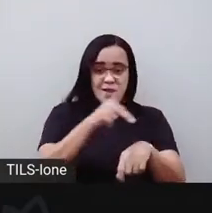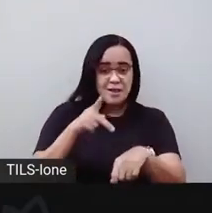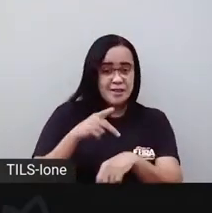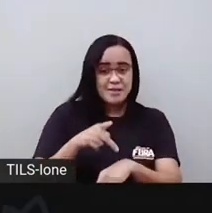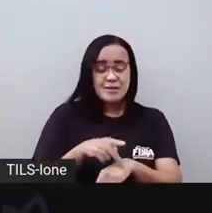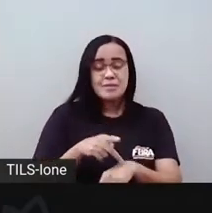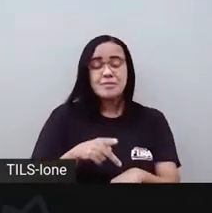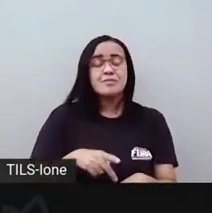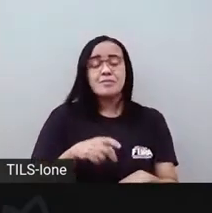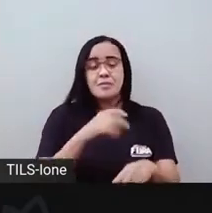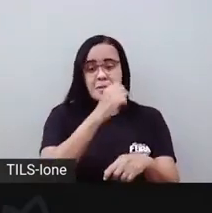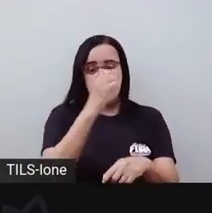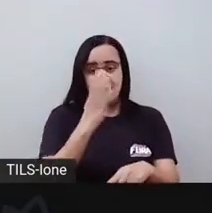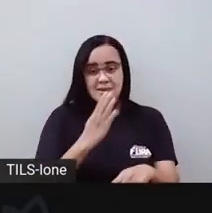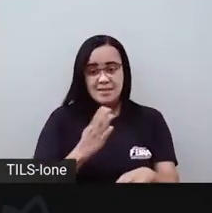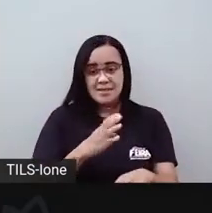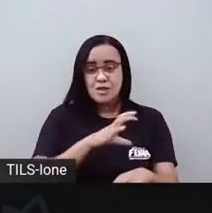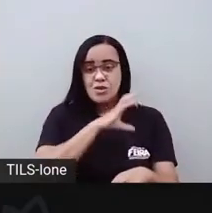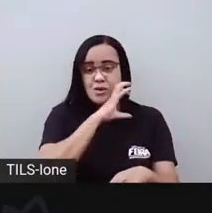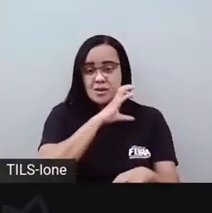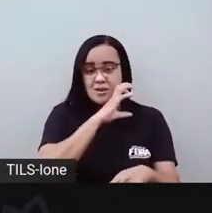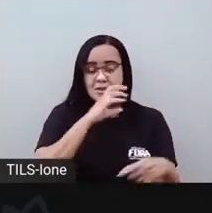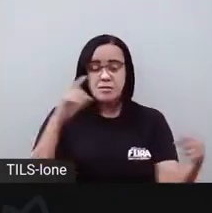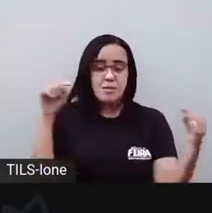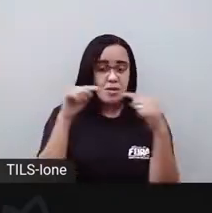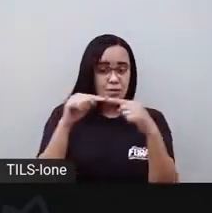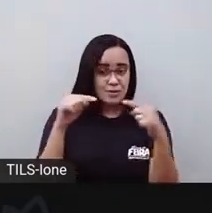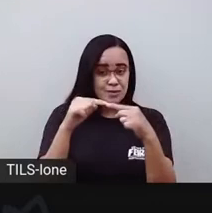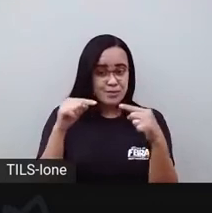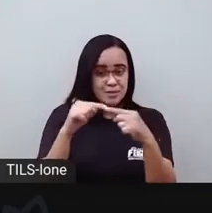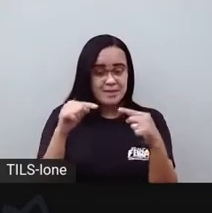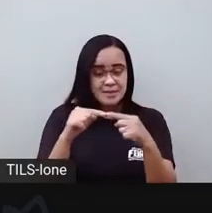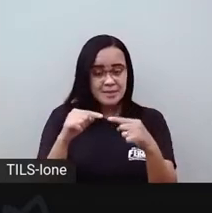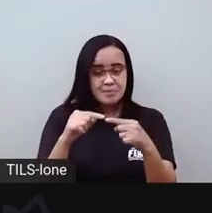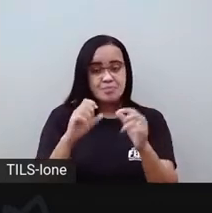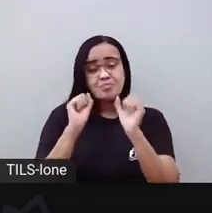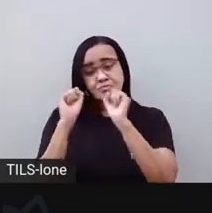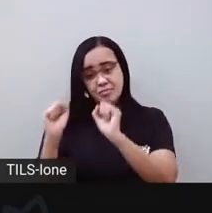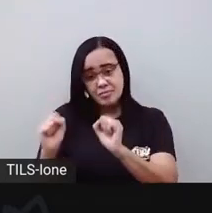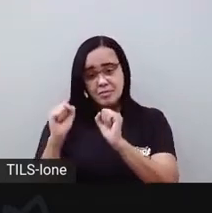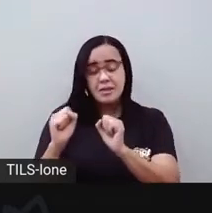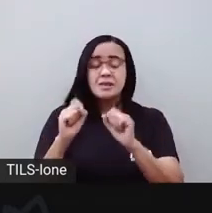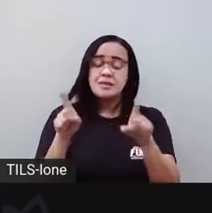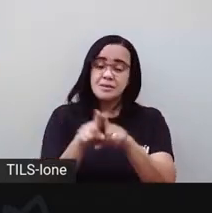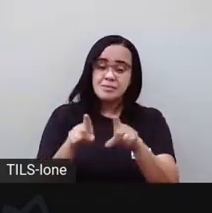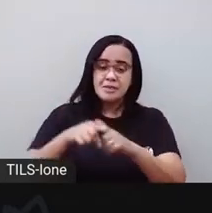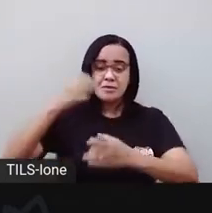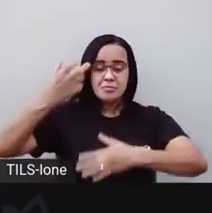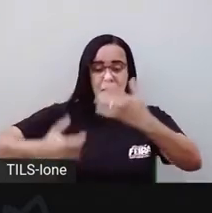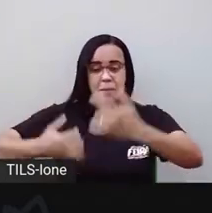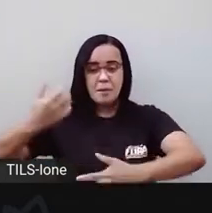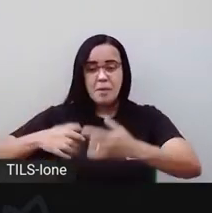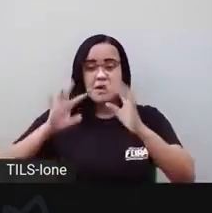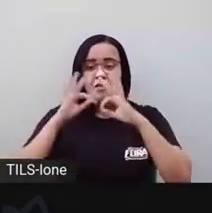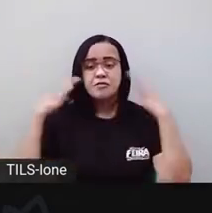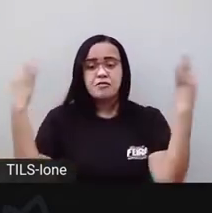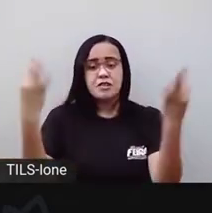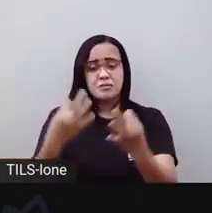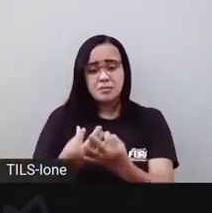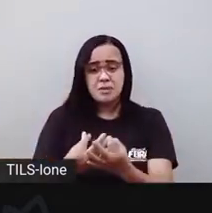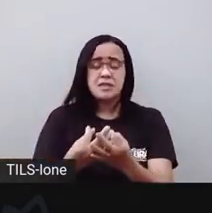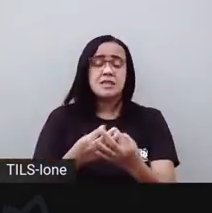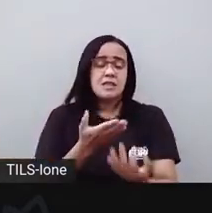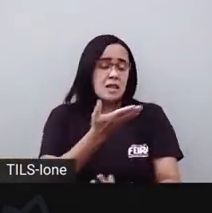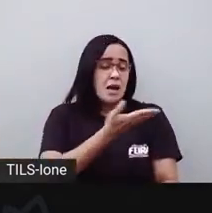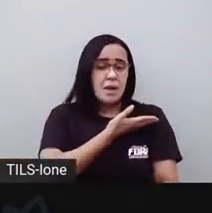para a mamãe, para o irmão, a irmã, para outros coleguinhas na escola, falando sobre os animais daqui do